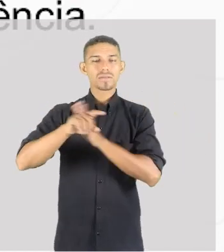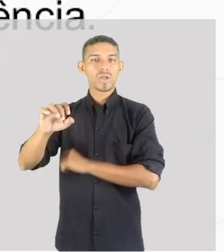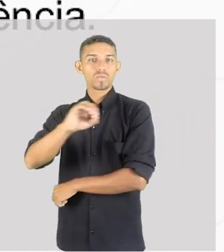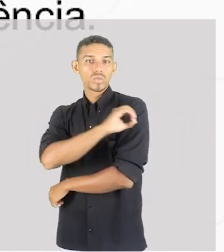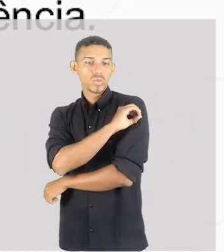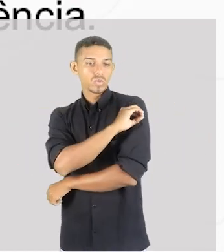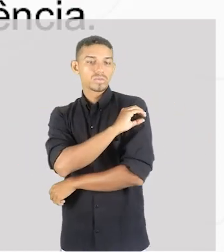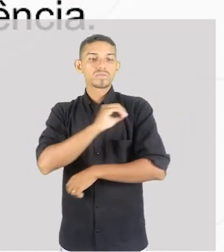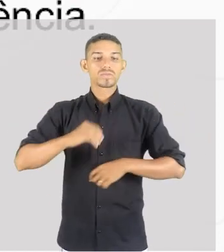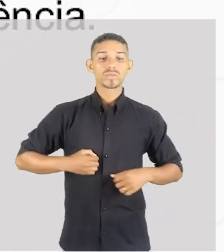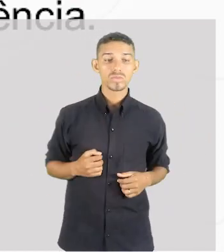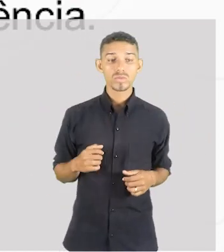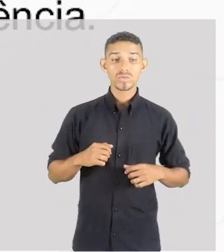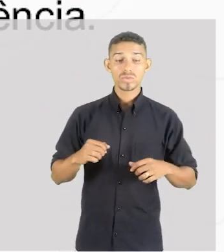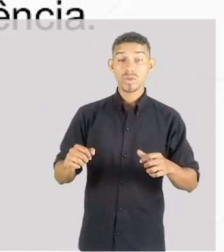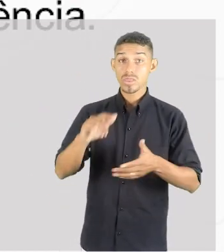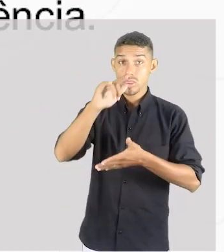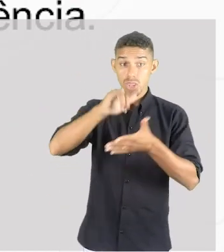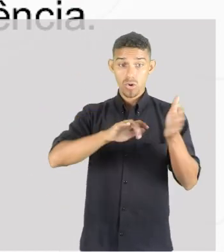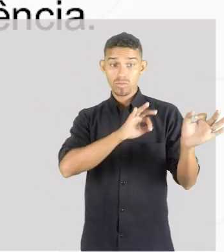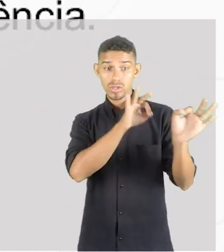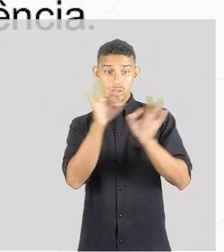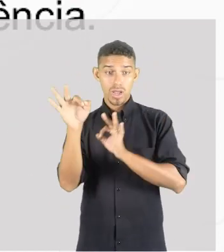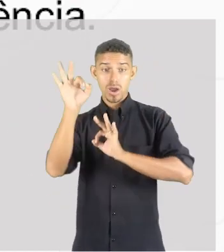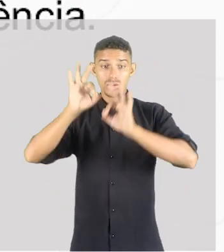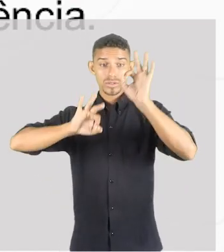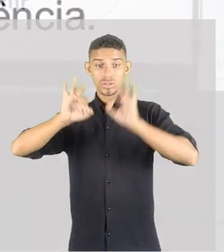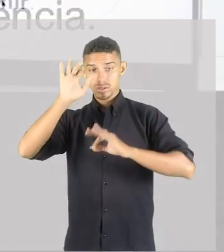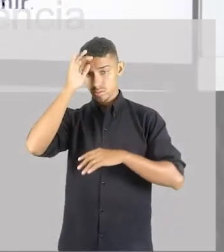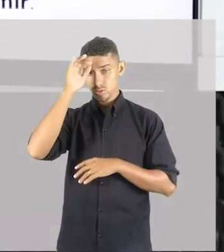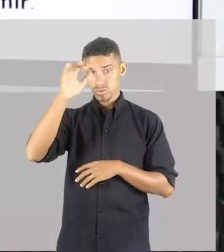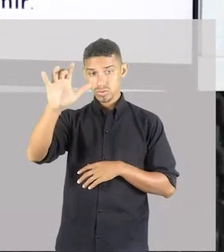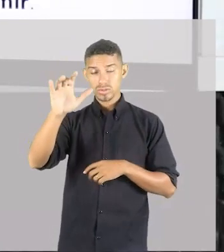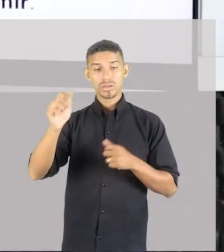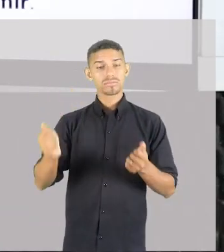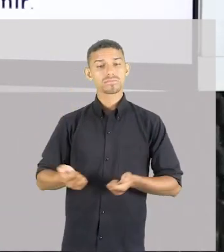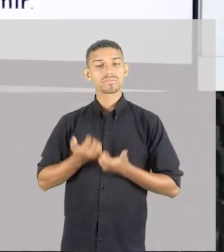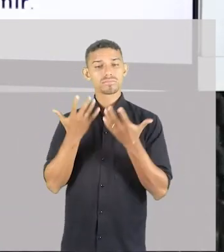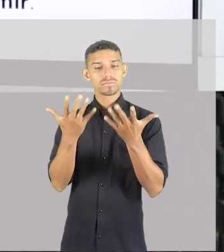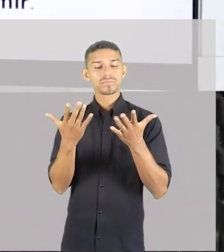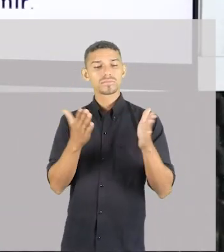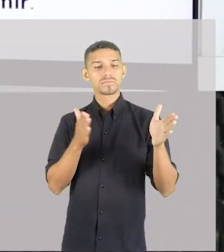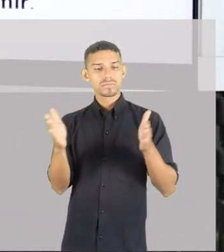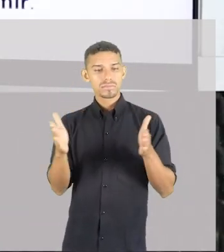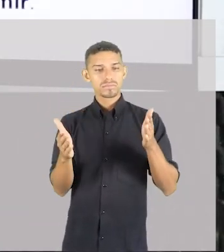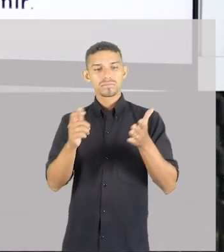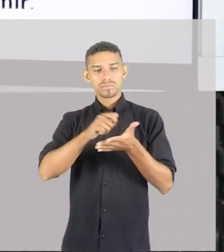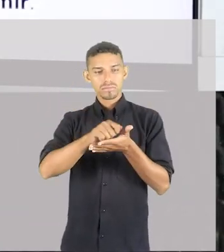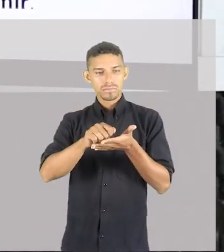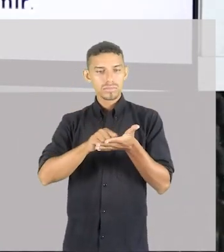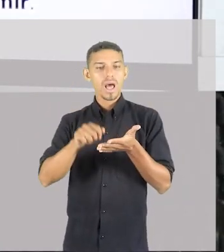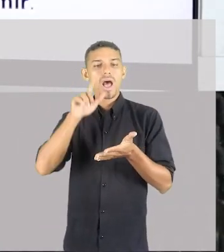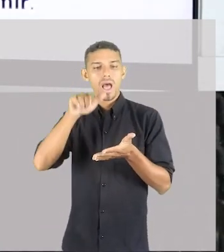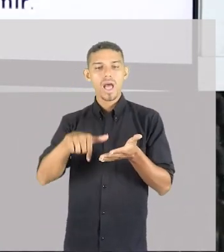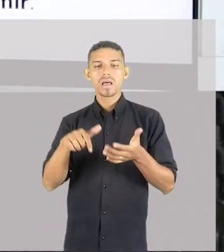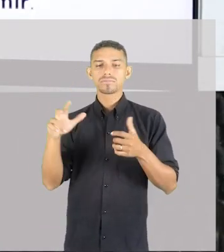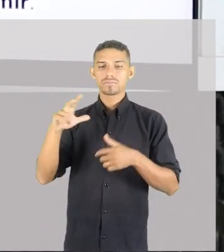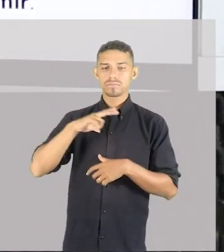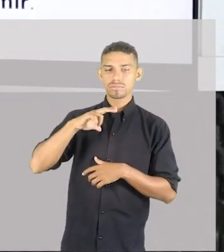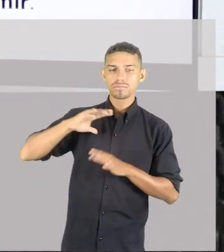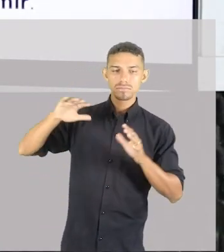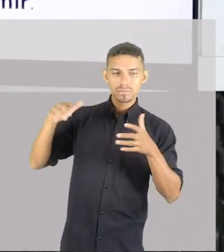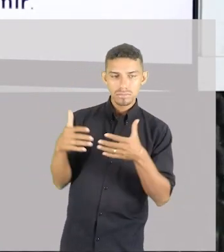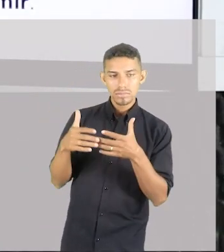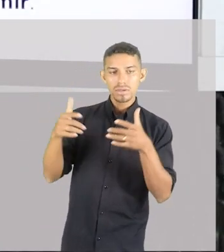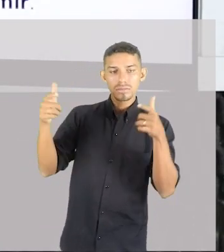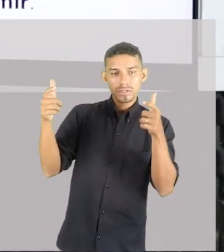analfabetismo, documentar e organizar a cultura, privilegiando os meios escritos, é uma maneira de reservar para